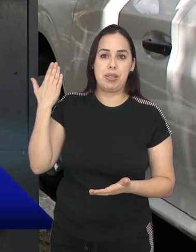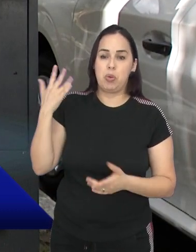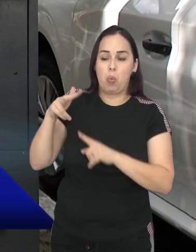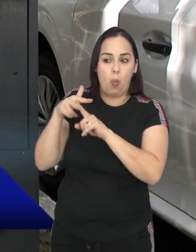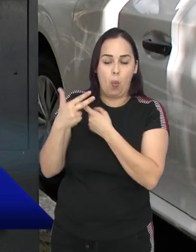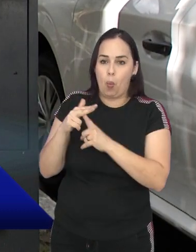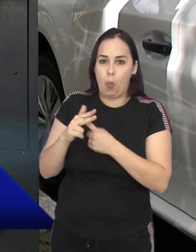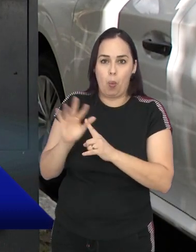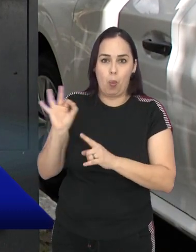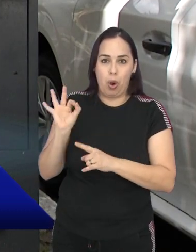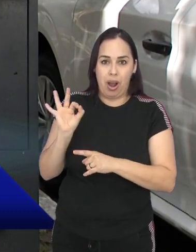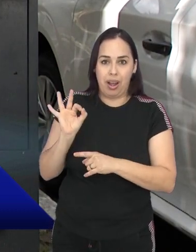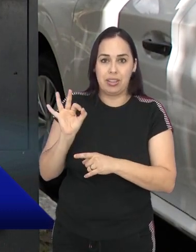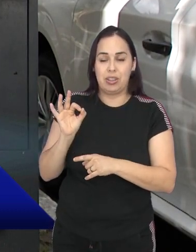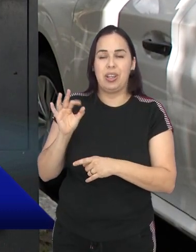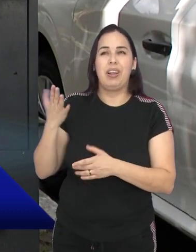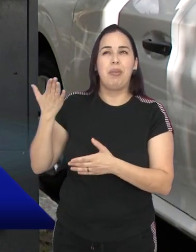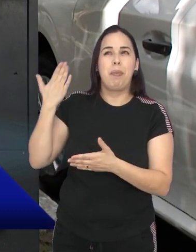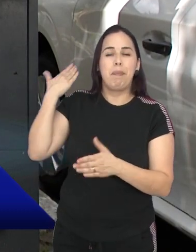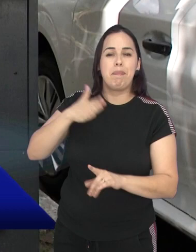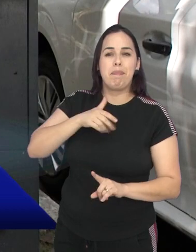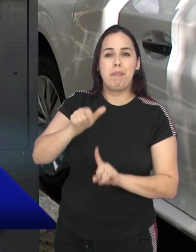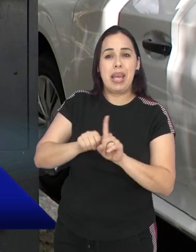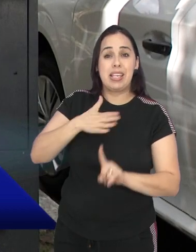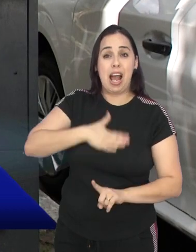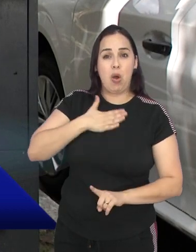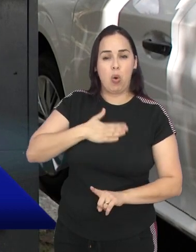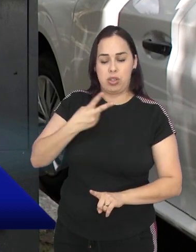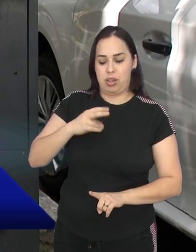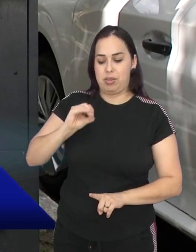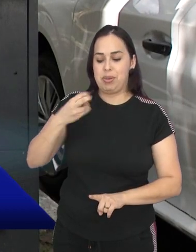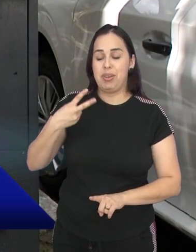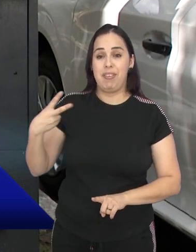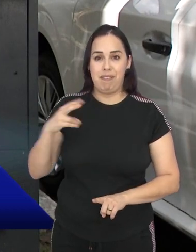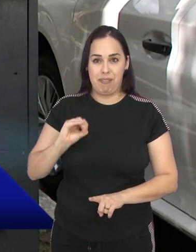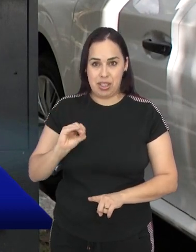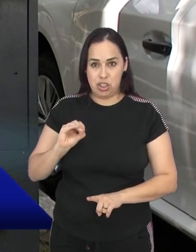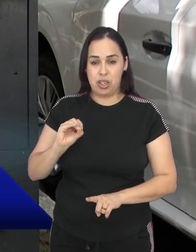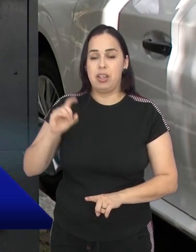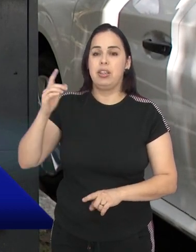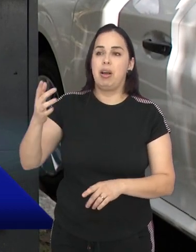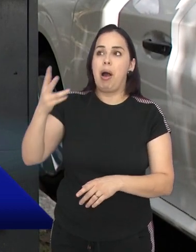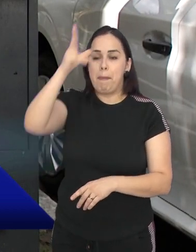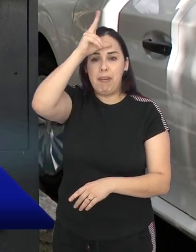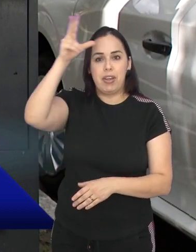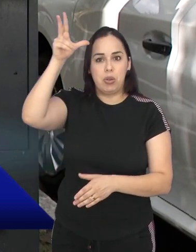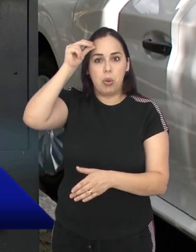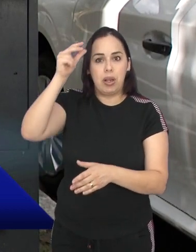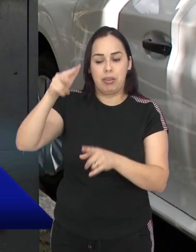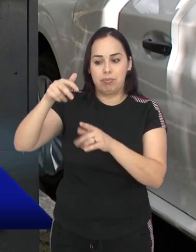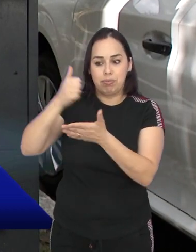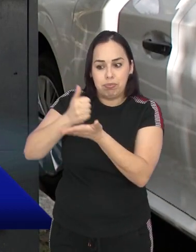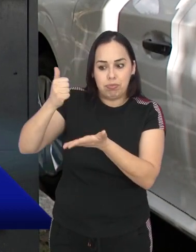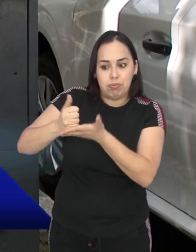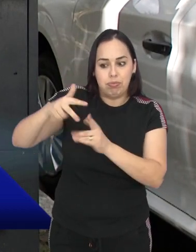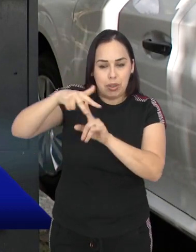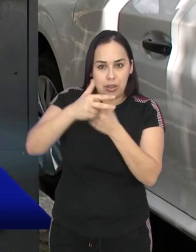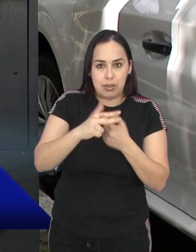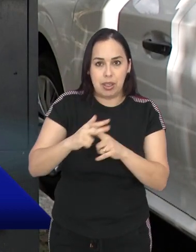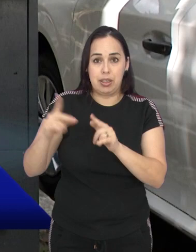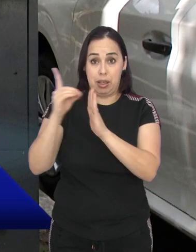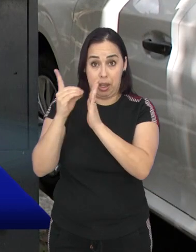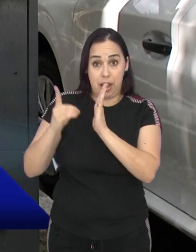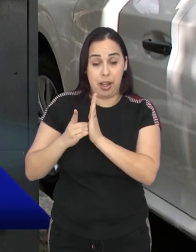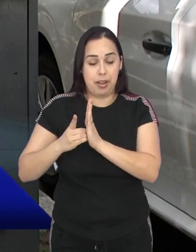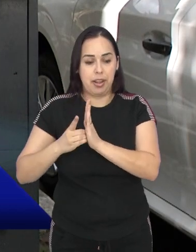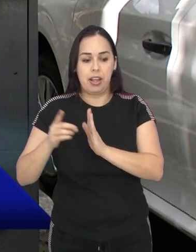reajustado desde agosto de 2020, quando a Prefeitura editou um decreto regulamentando o estacionamento rotativo aqui